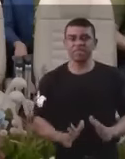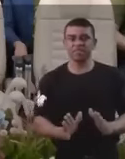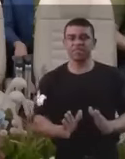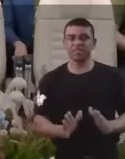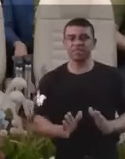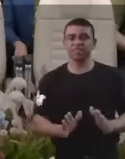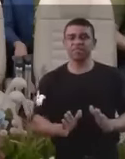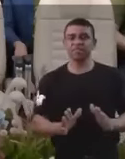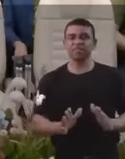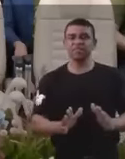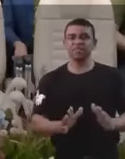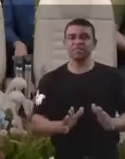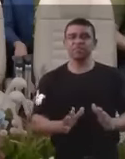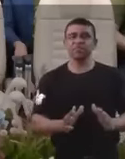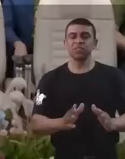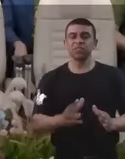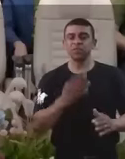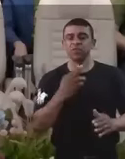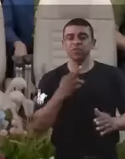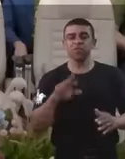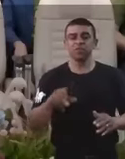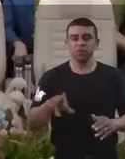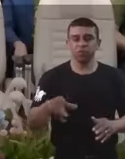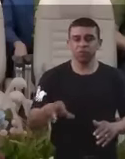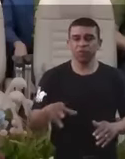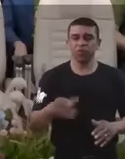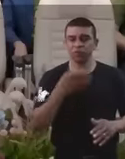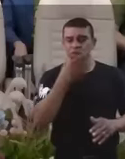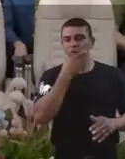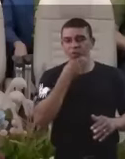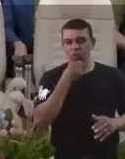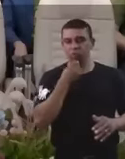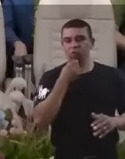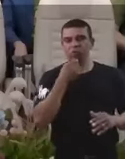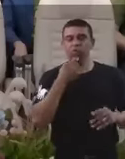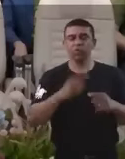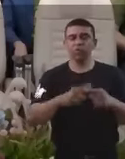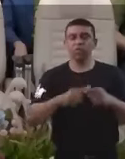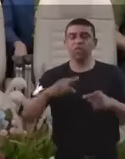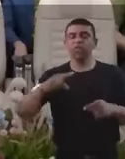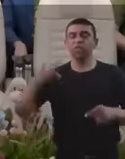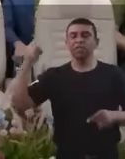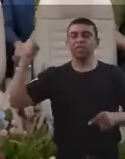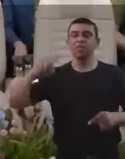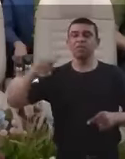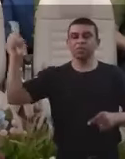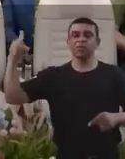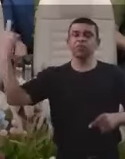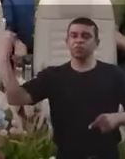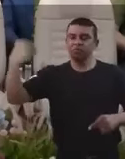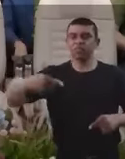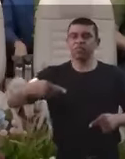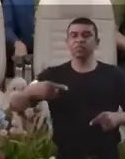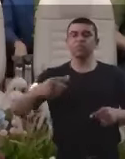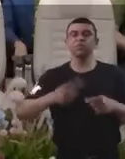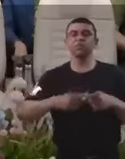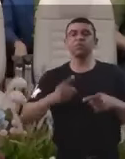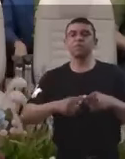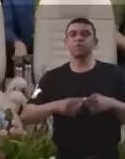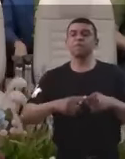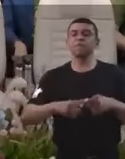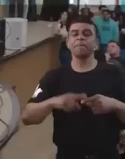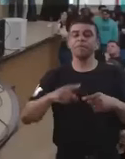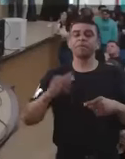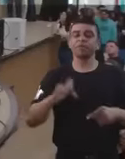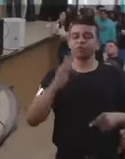tenha acesso à salvação. No Evangelho segundo escreveu Lucas, em uma das